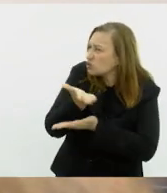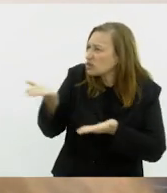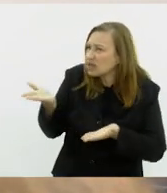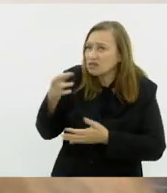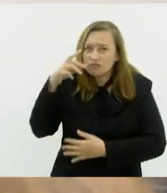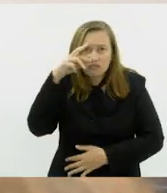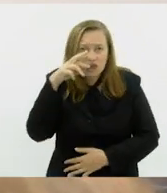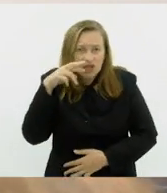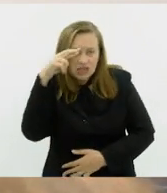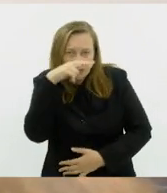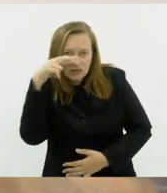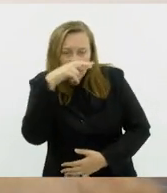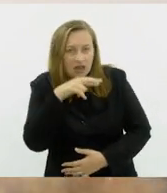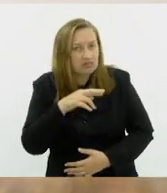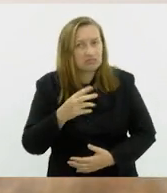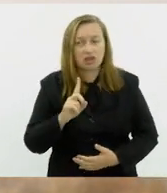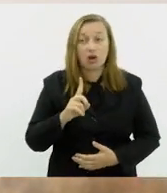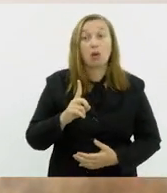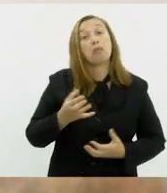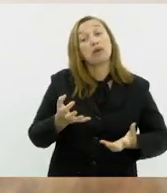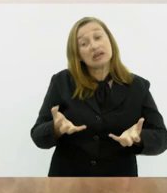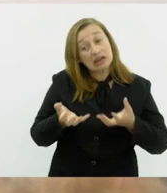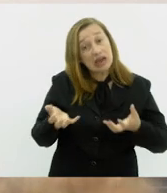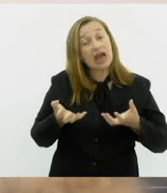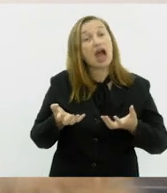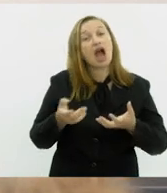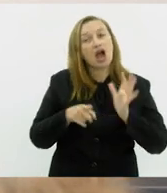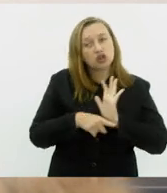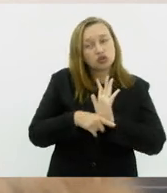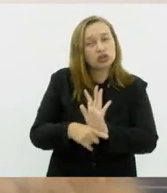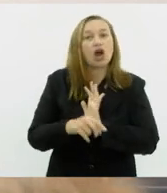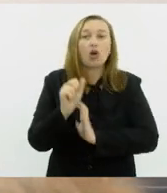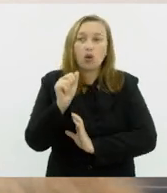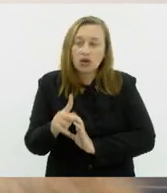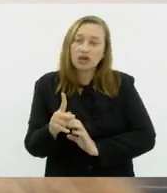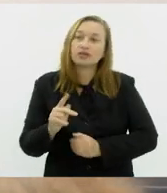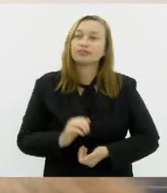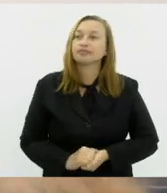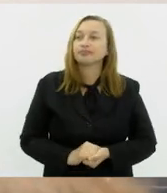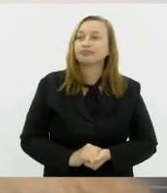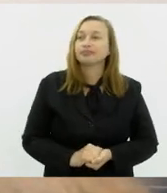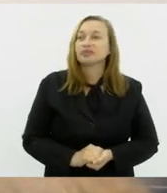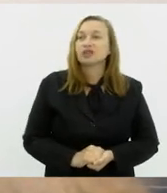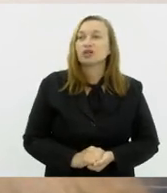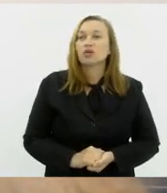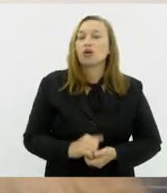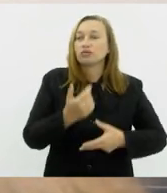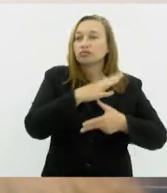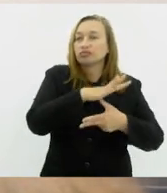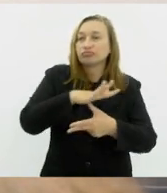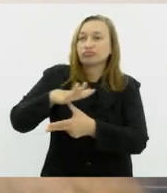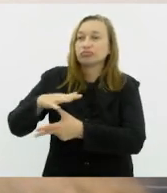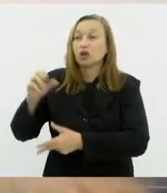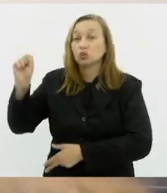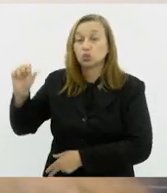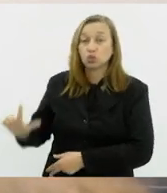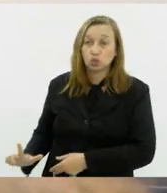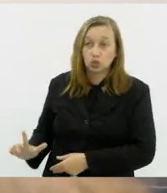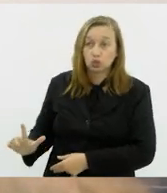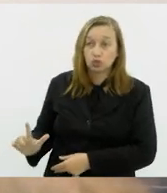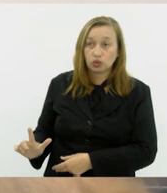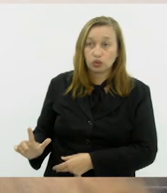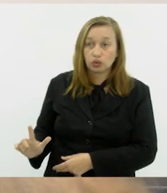fiscalizar, mas se quiser contribuir, nós vamos fazer a autuação, como é o caso do helicóptero lá do Sul,